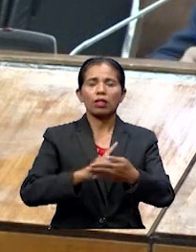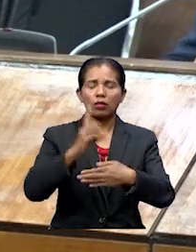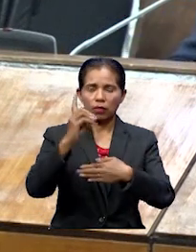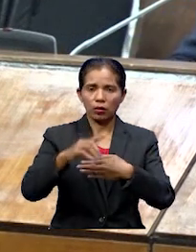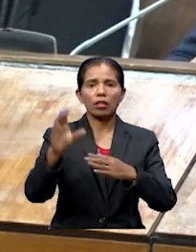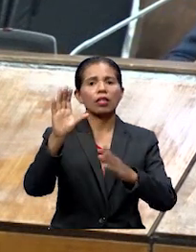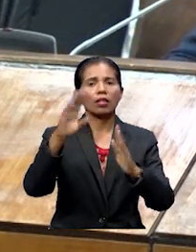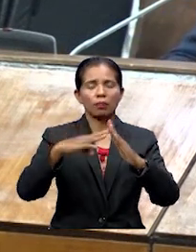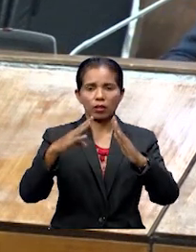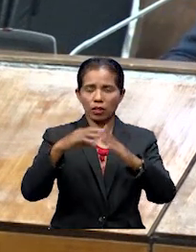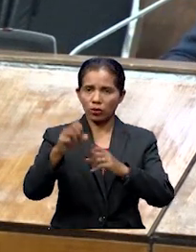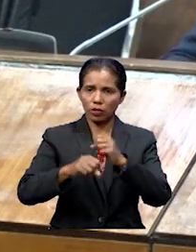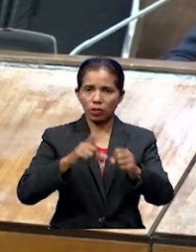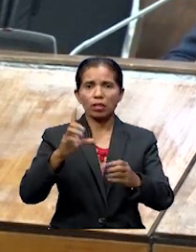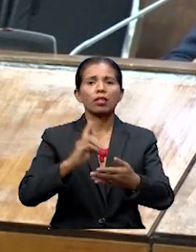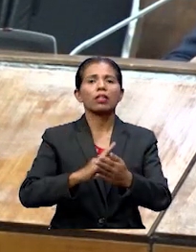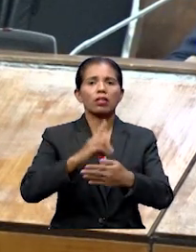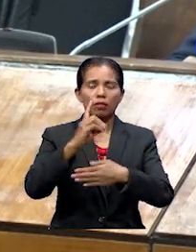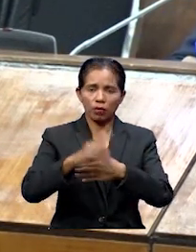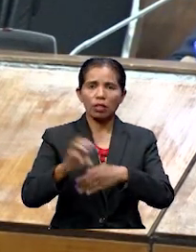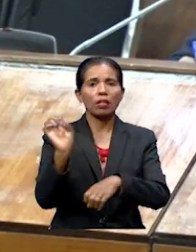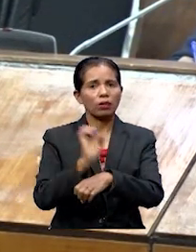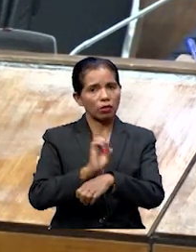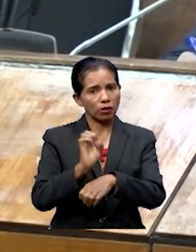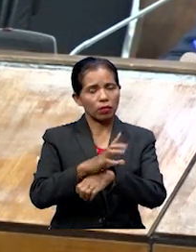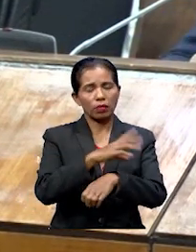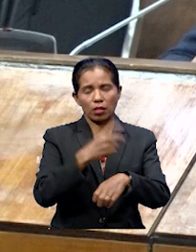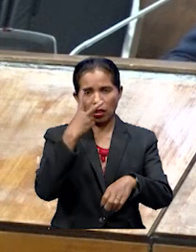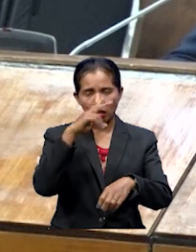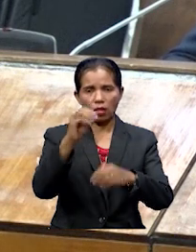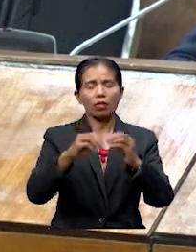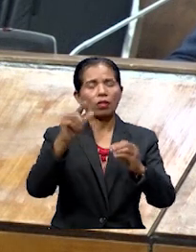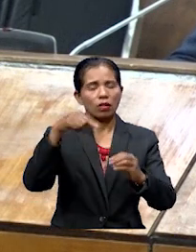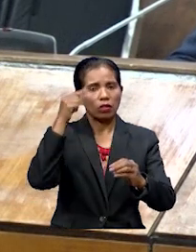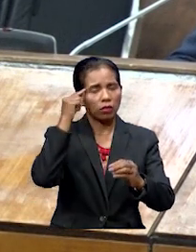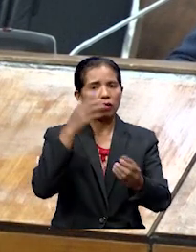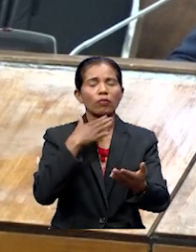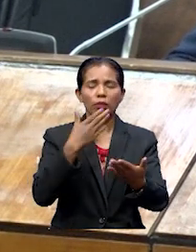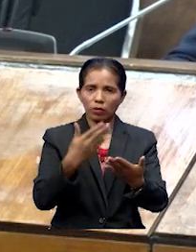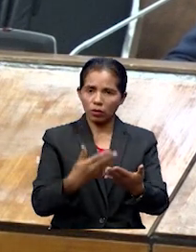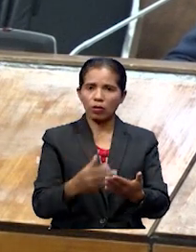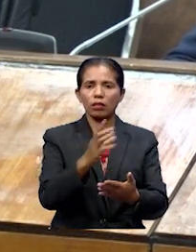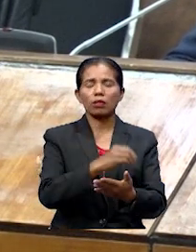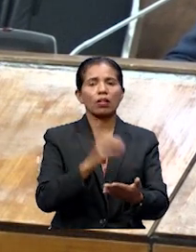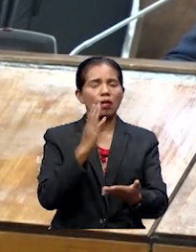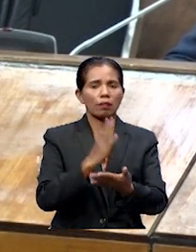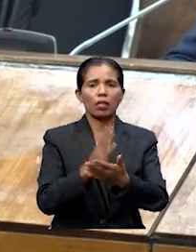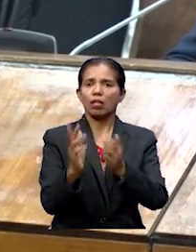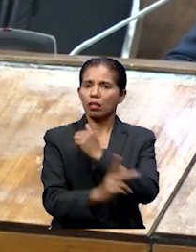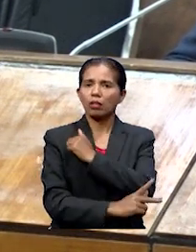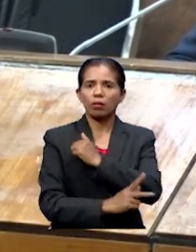social, desenvolvimento economia, consolidação governativa, no boa governação, no mos combate